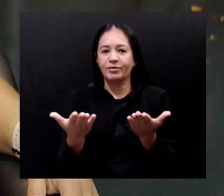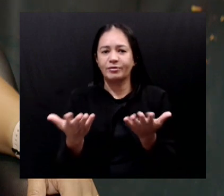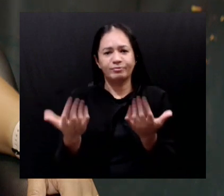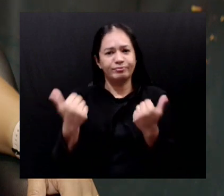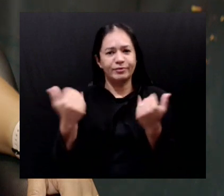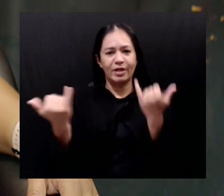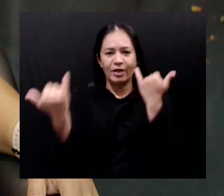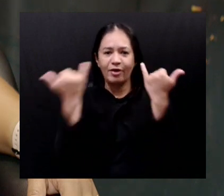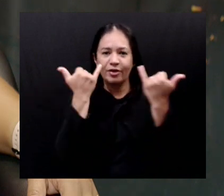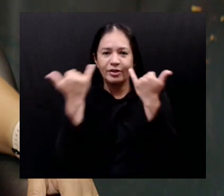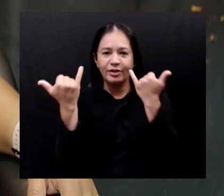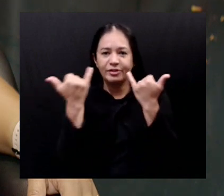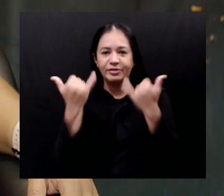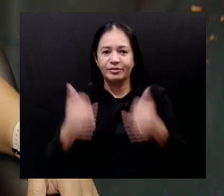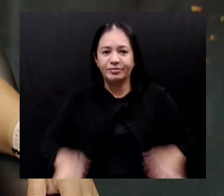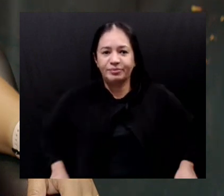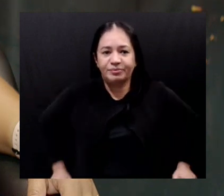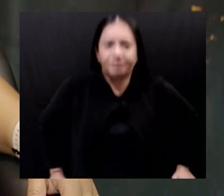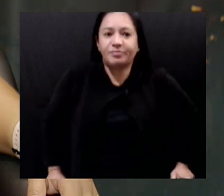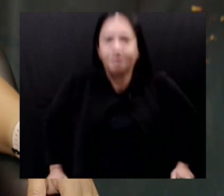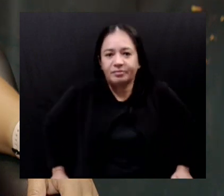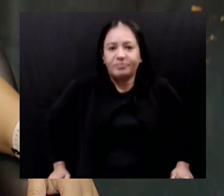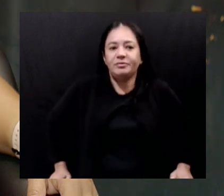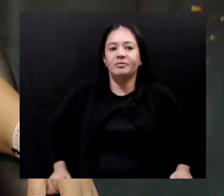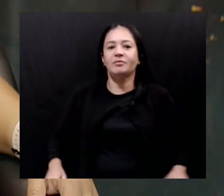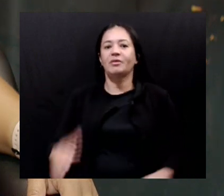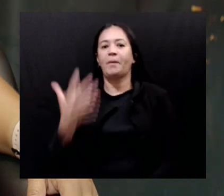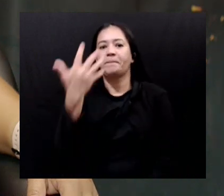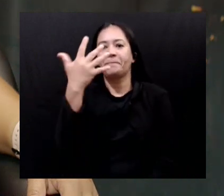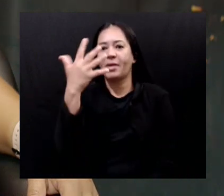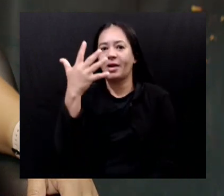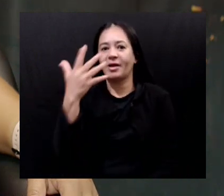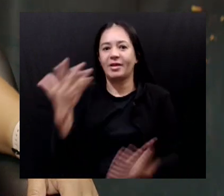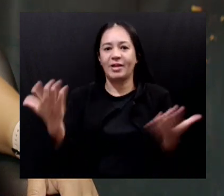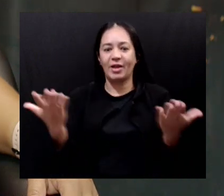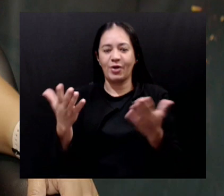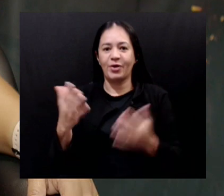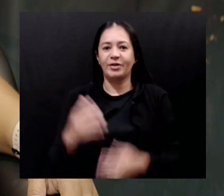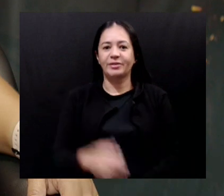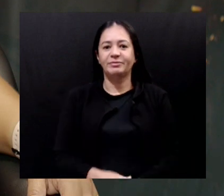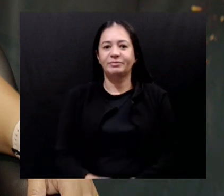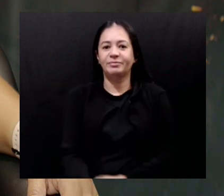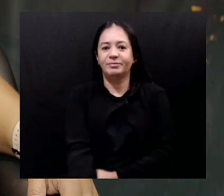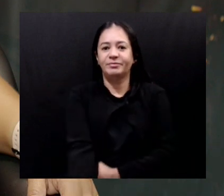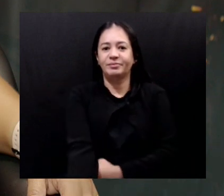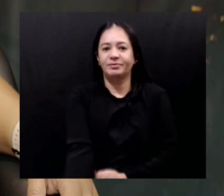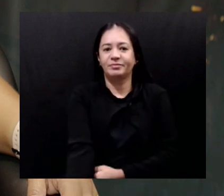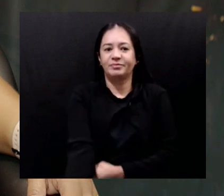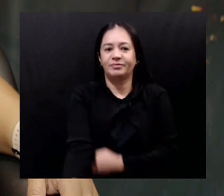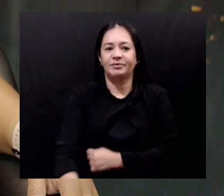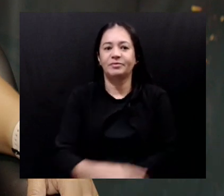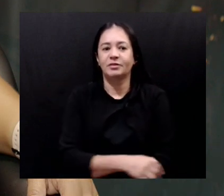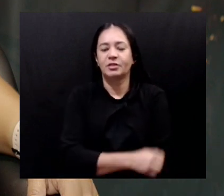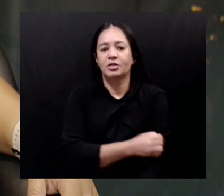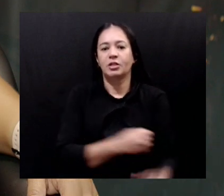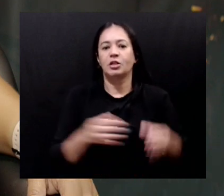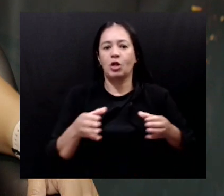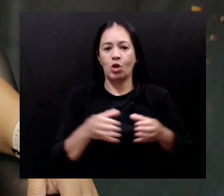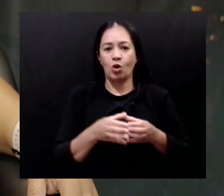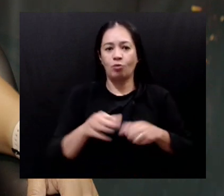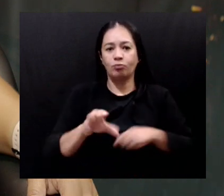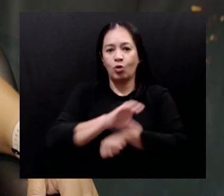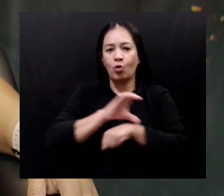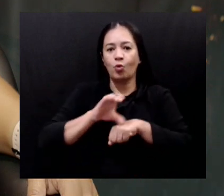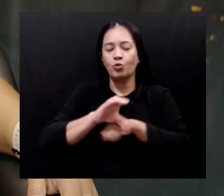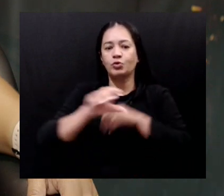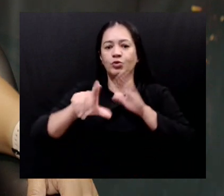e também a previsão do tempo para a metrópole. A gente começa falando que a Comissão de Constituição e Legalidade da